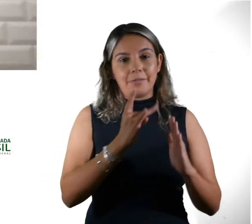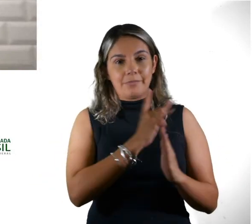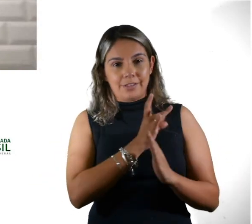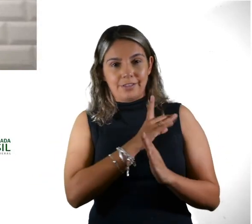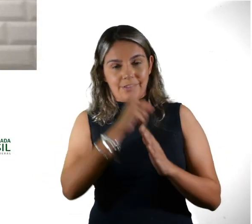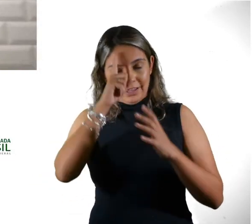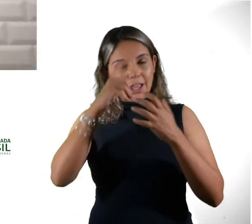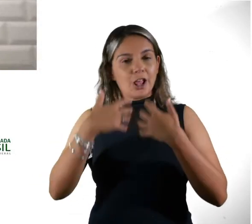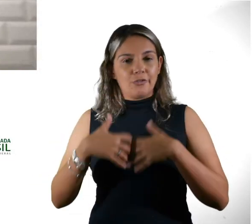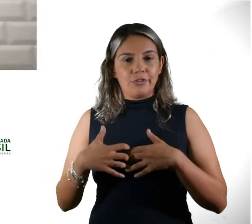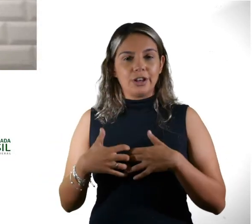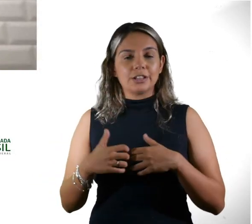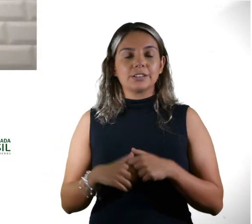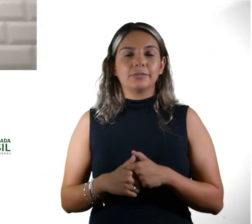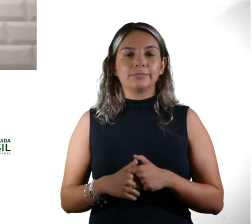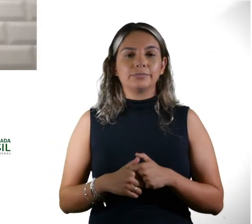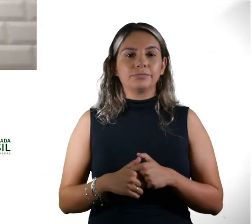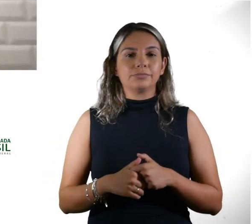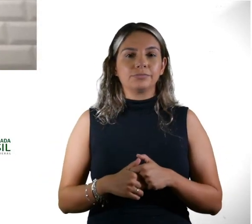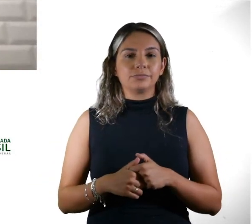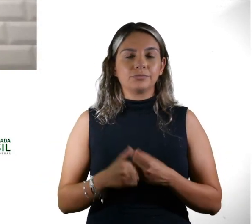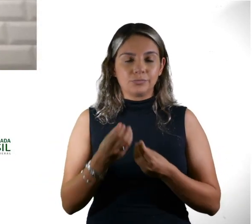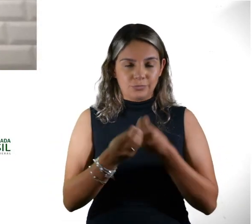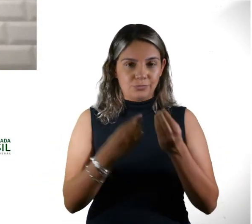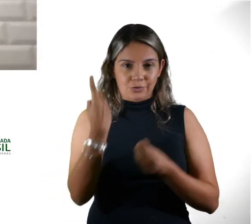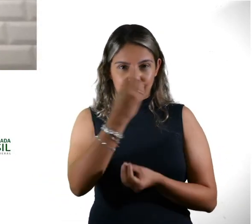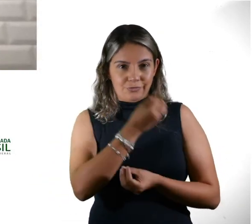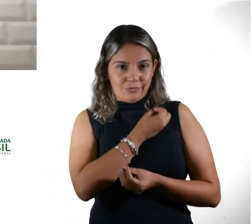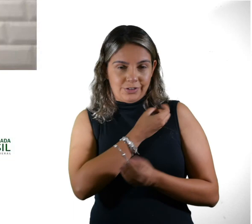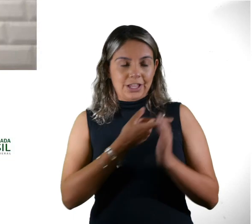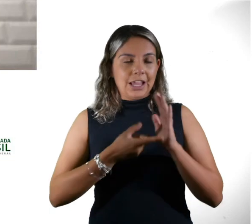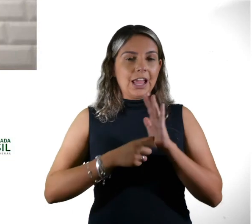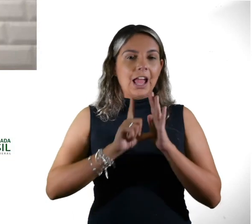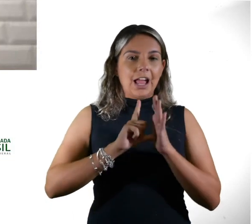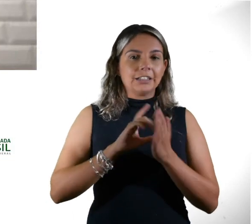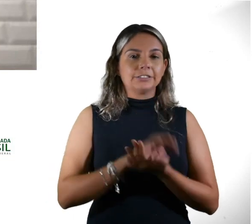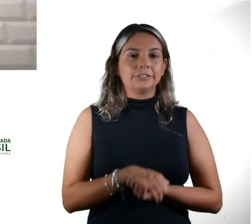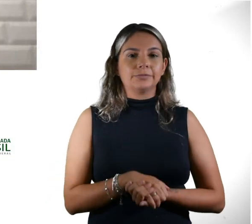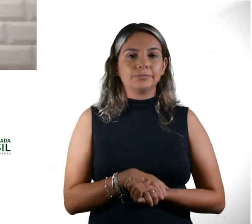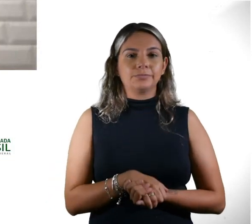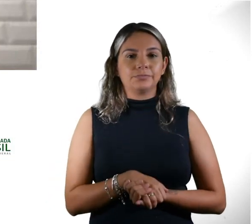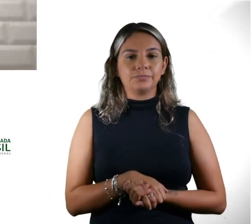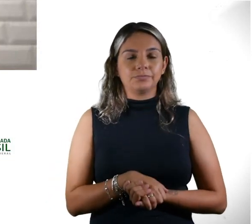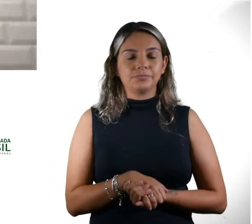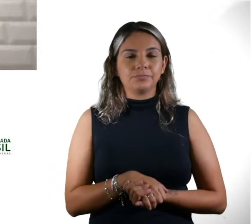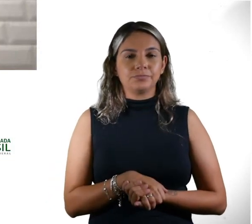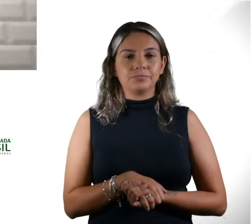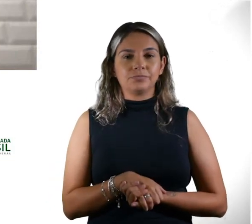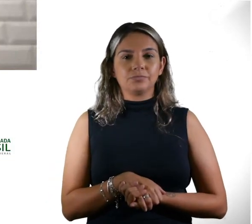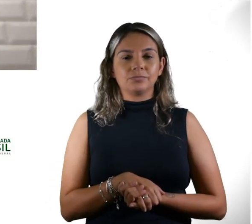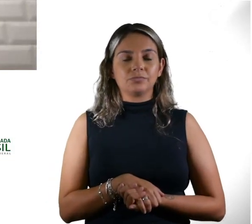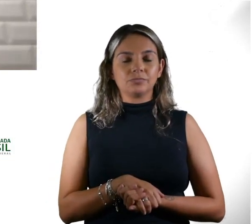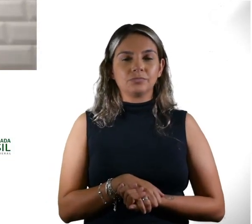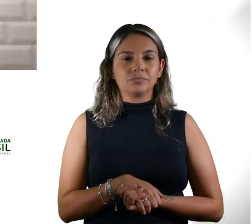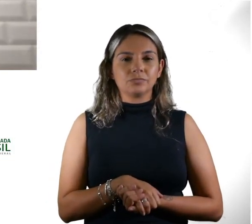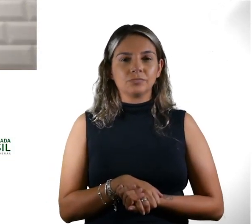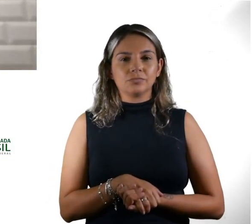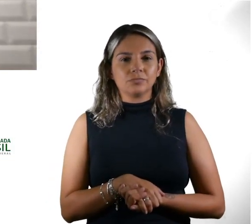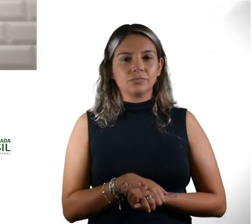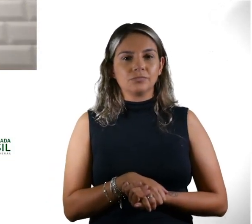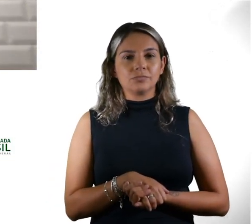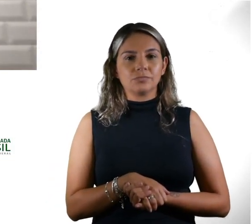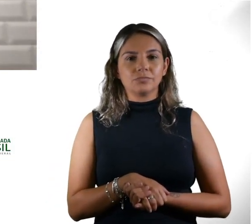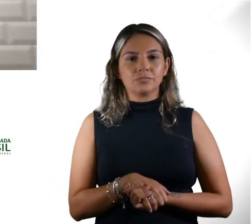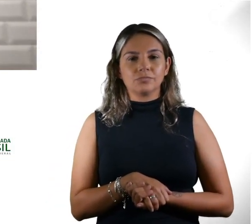e reflexão sobre o modo que vivíamos antes, né? Nesse sentido, Não tenho